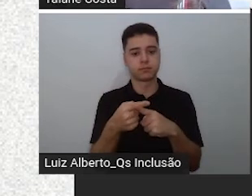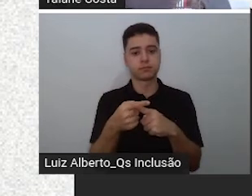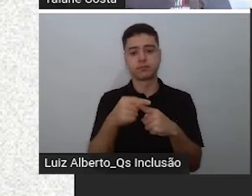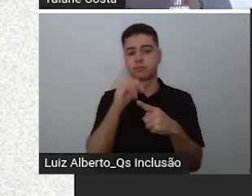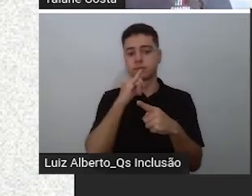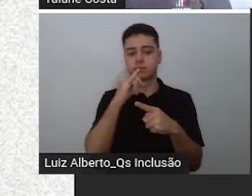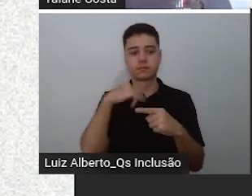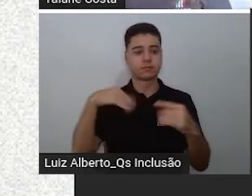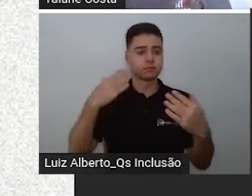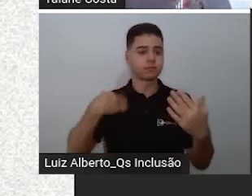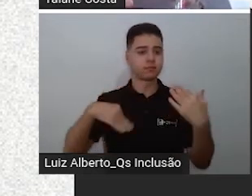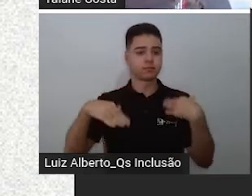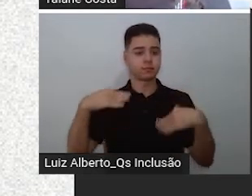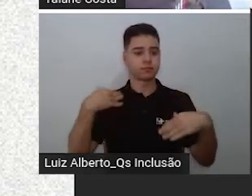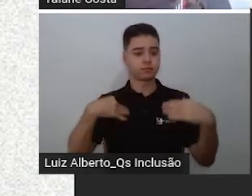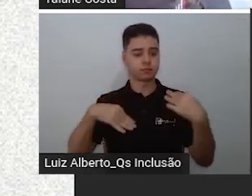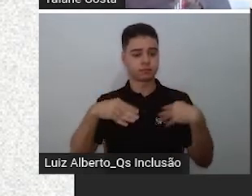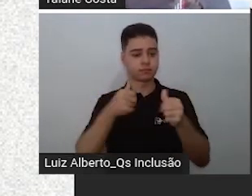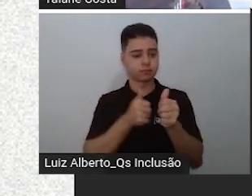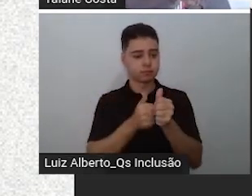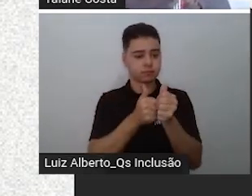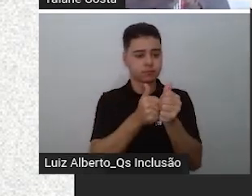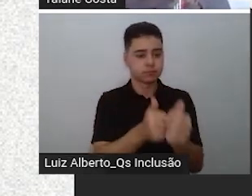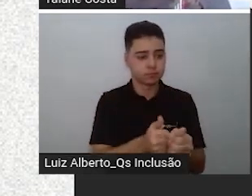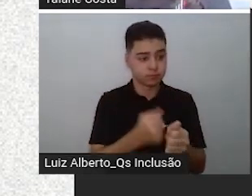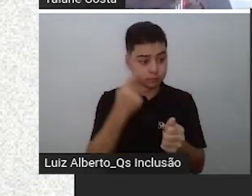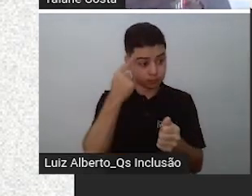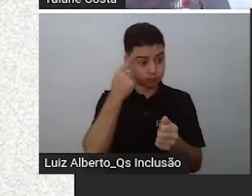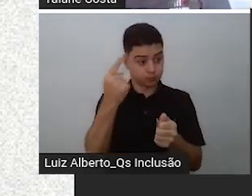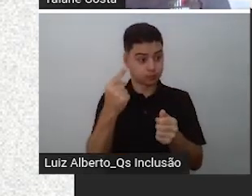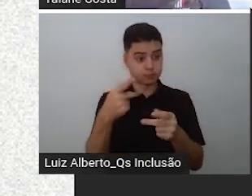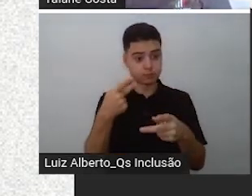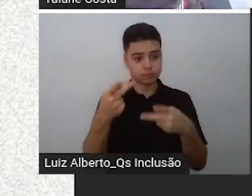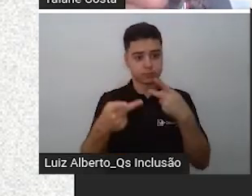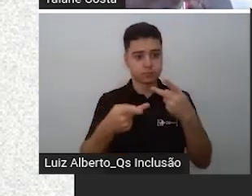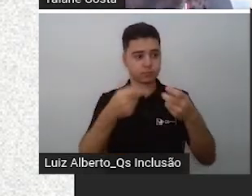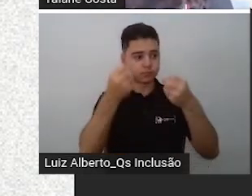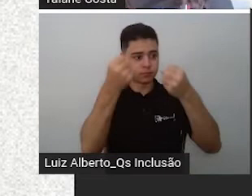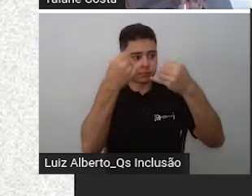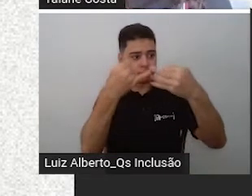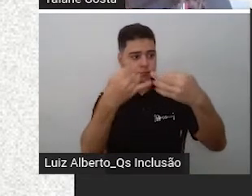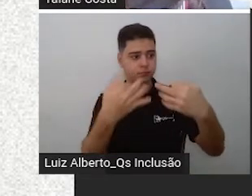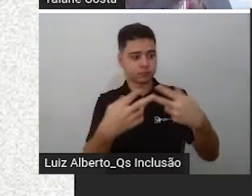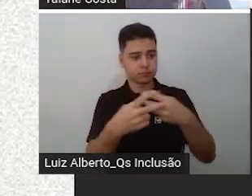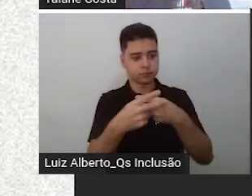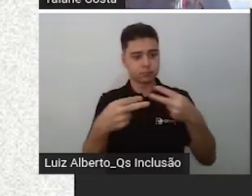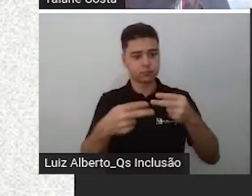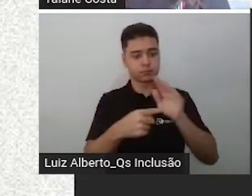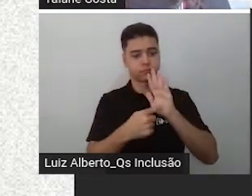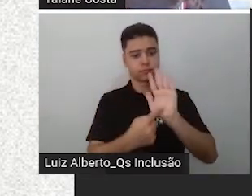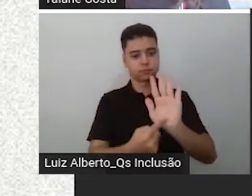guiada, a ideia de manter é só falar daquilo, explicar o que está sendo exposto.